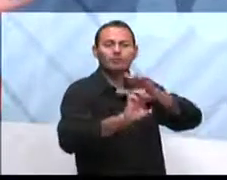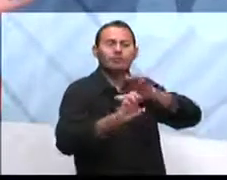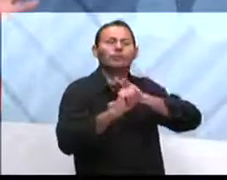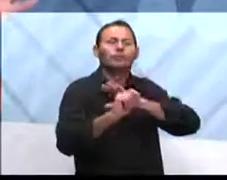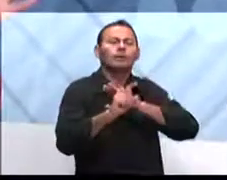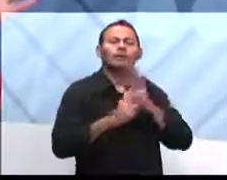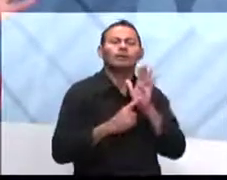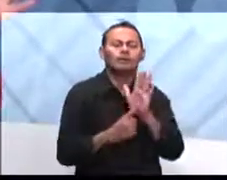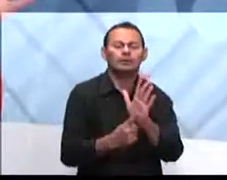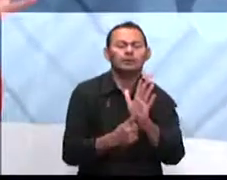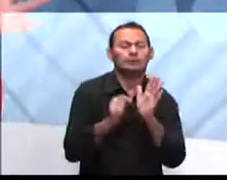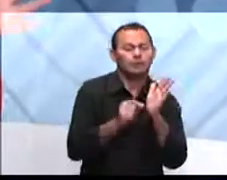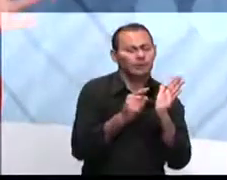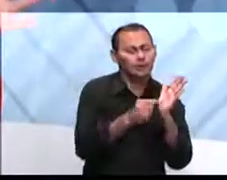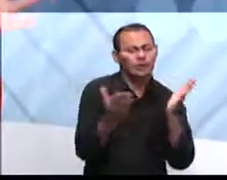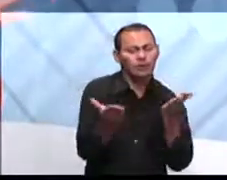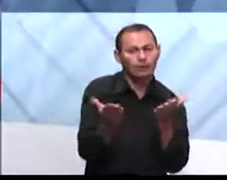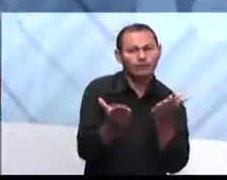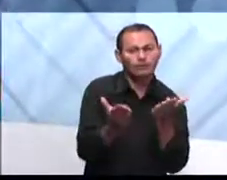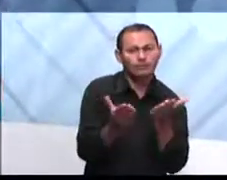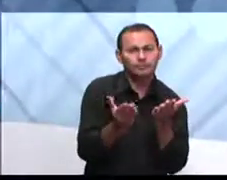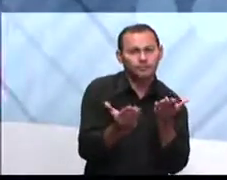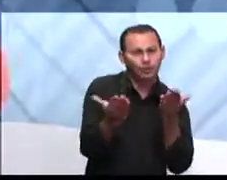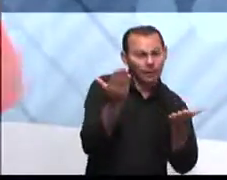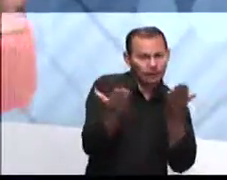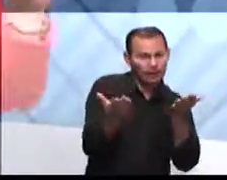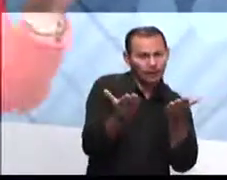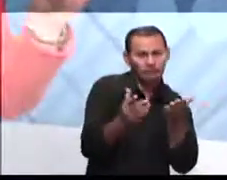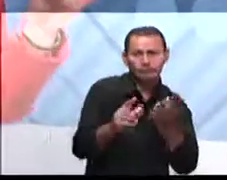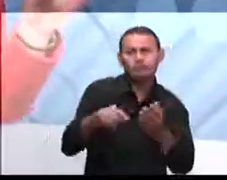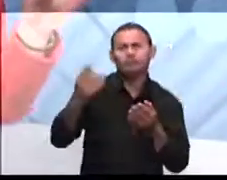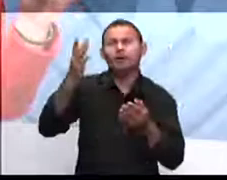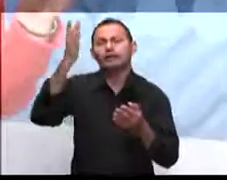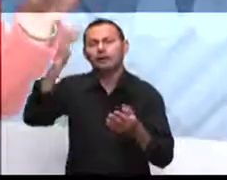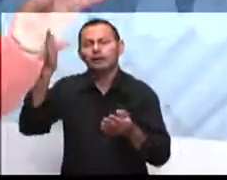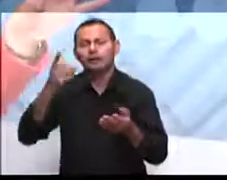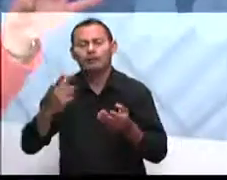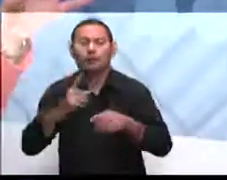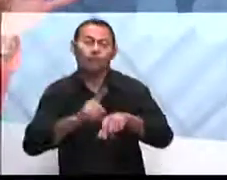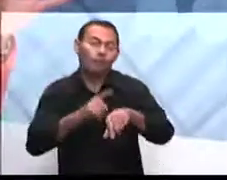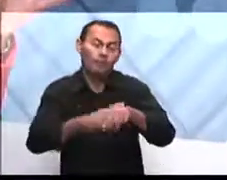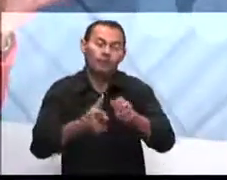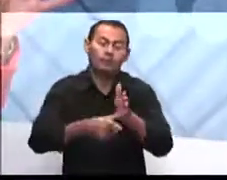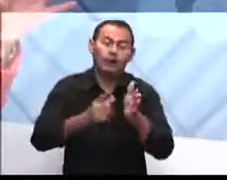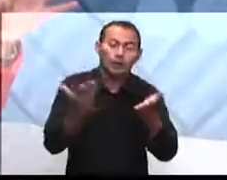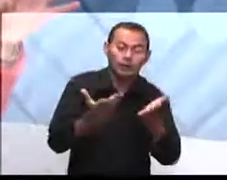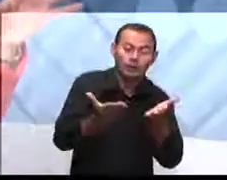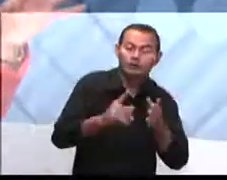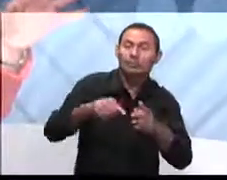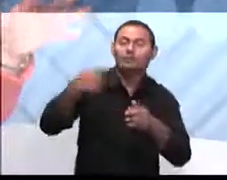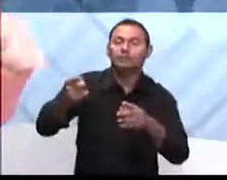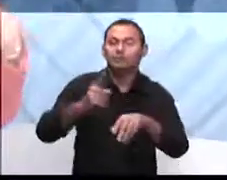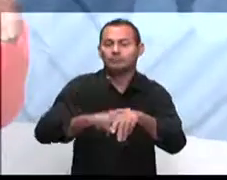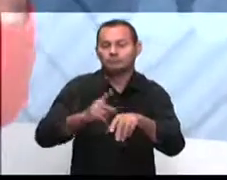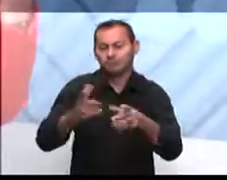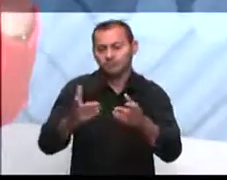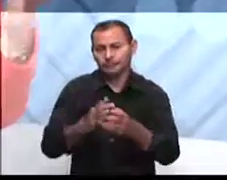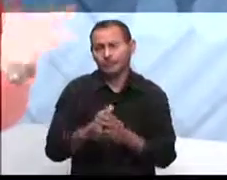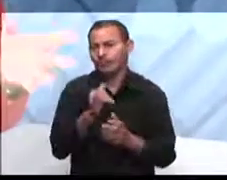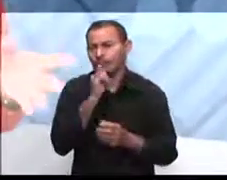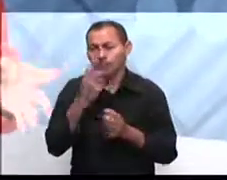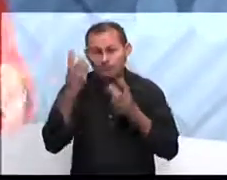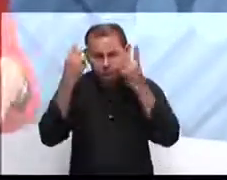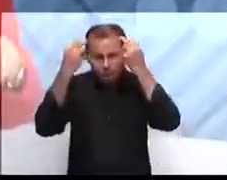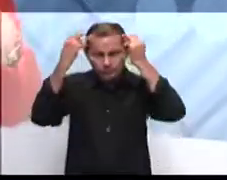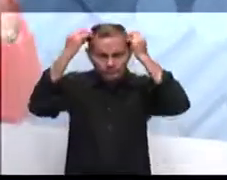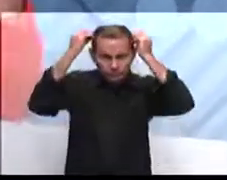vem e representa essa foto de hoje? É exatamente o momento que estamos vivendo. Quer dizer, meu corte de